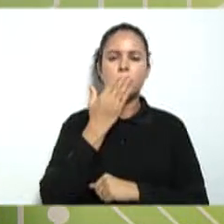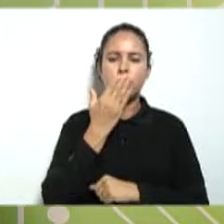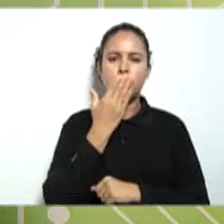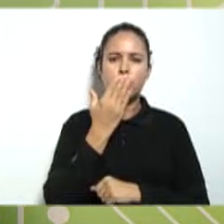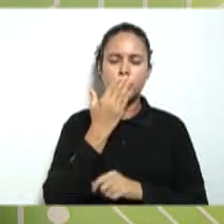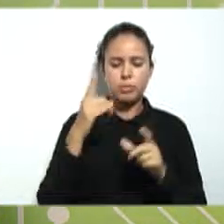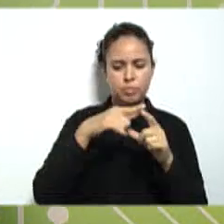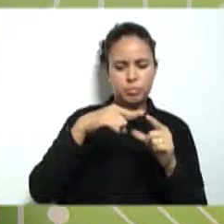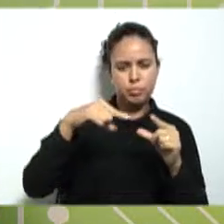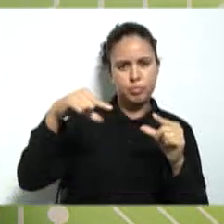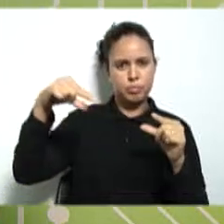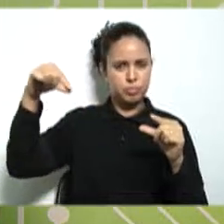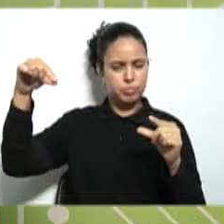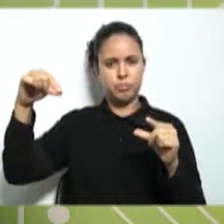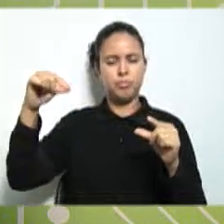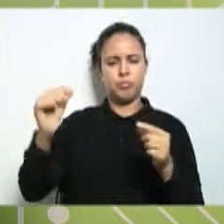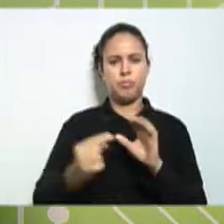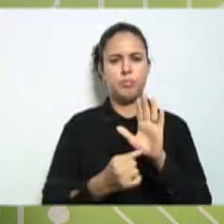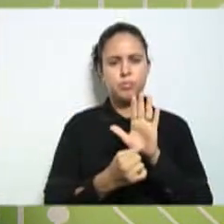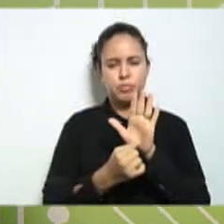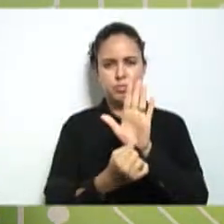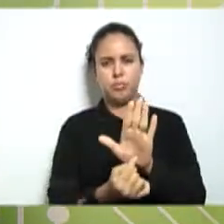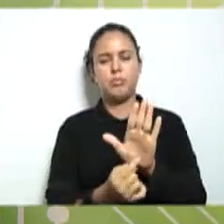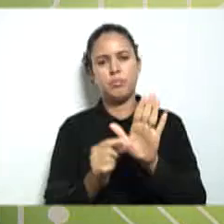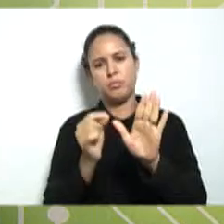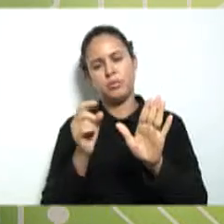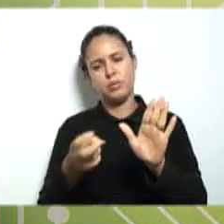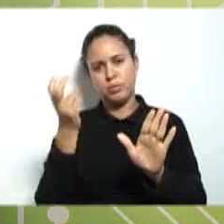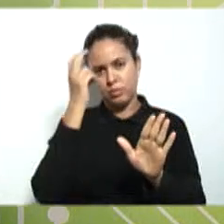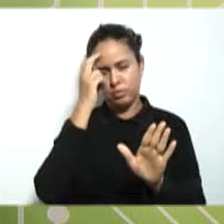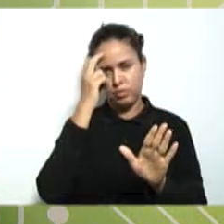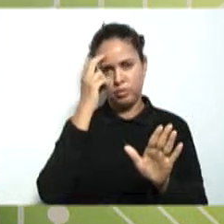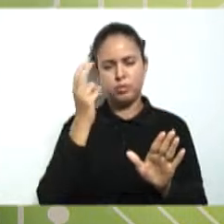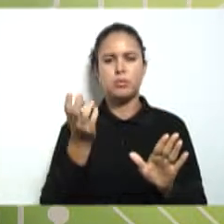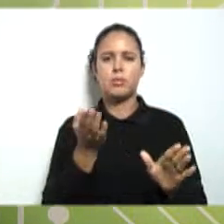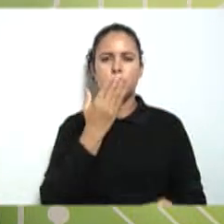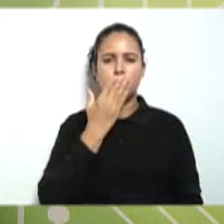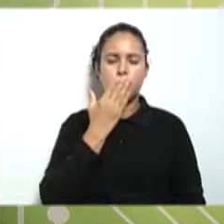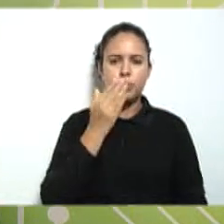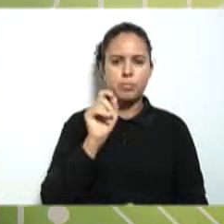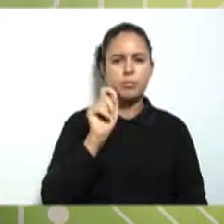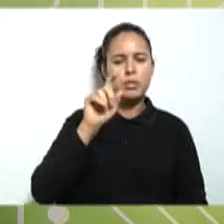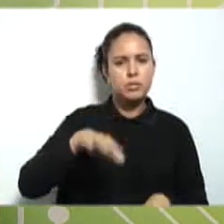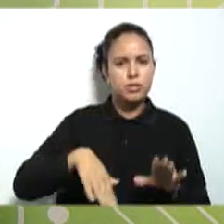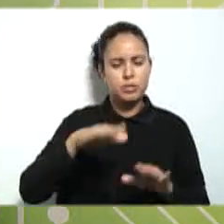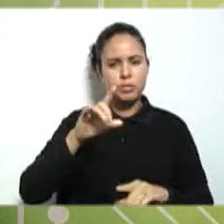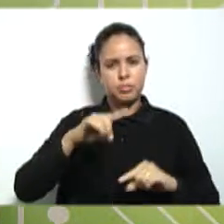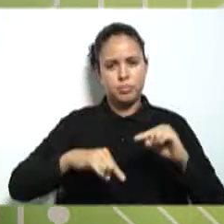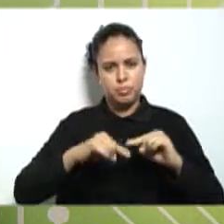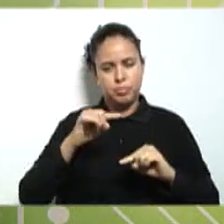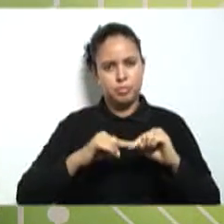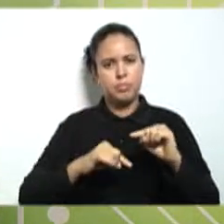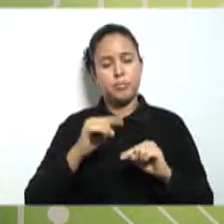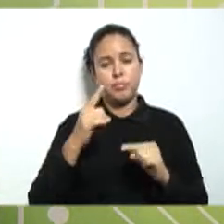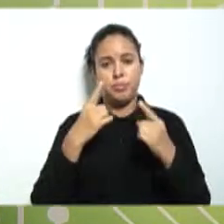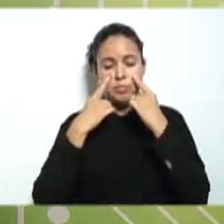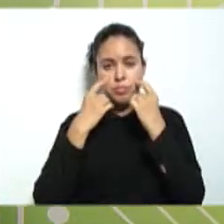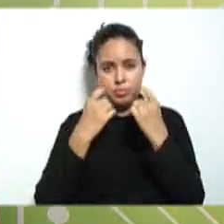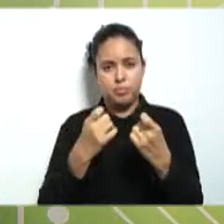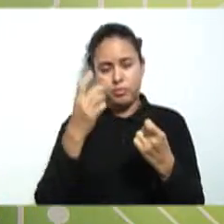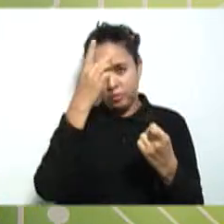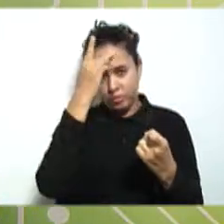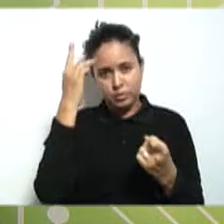cocar, simbolizando, né, toda a cultura indígena, e que às vezes é um produto de muito interesse de um turista que vem aqui, uma pessoa que